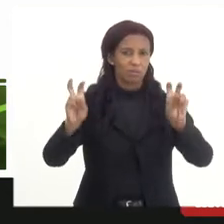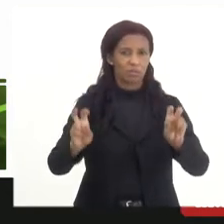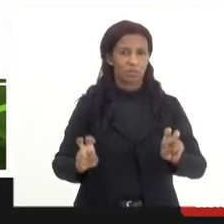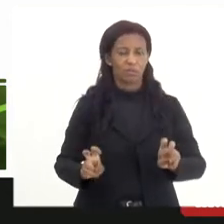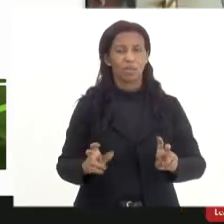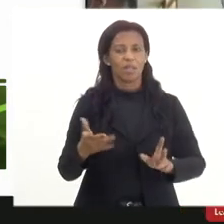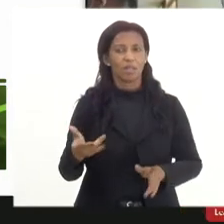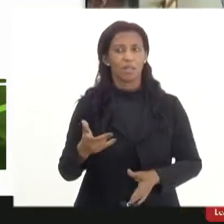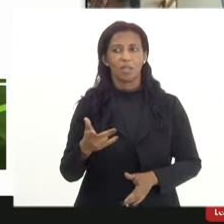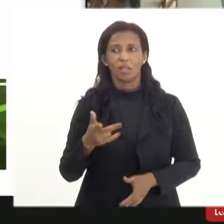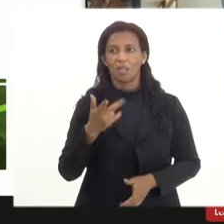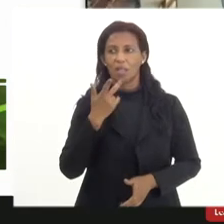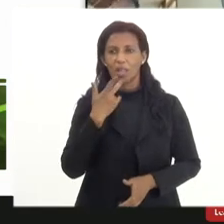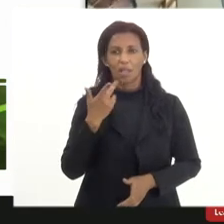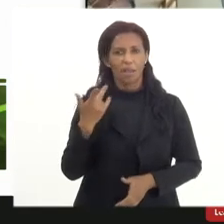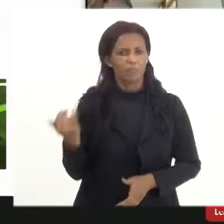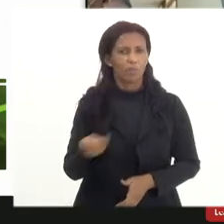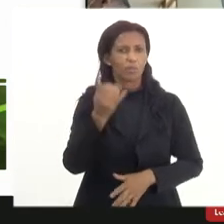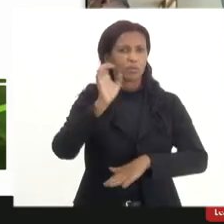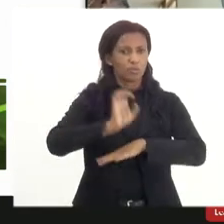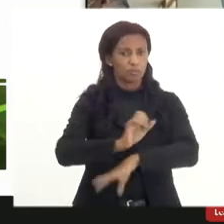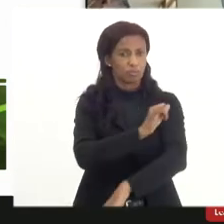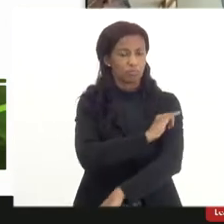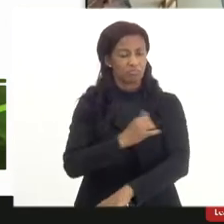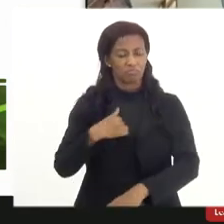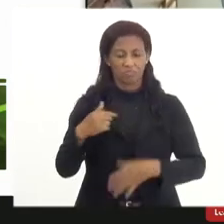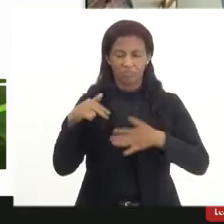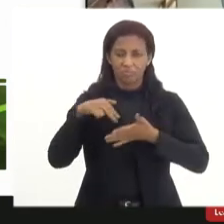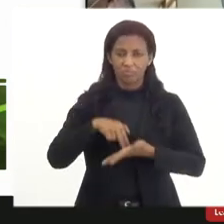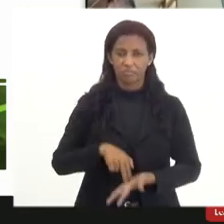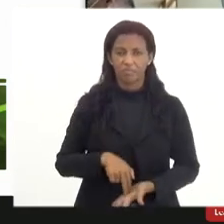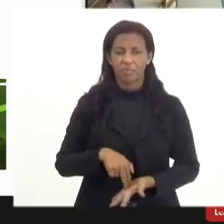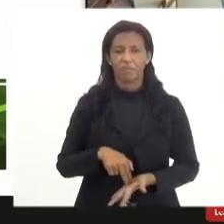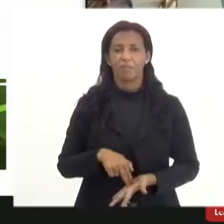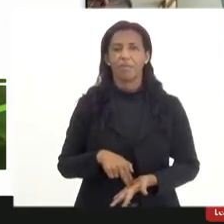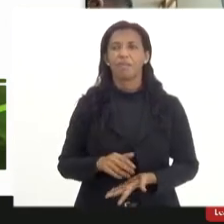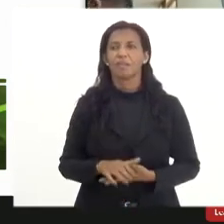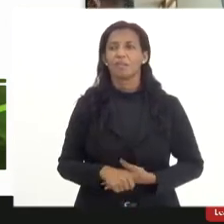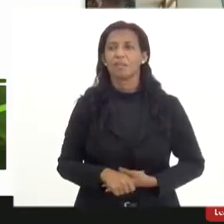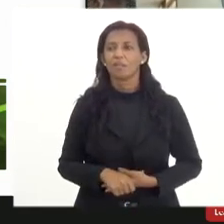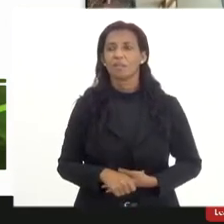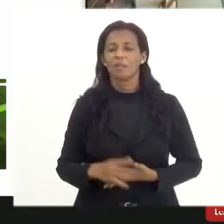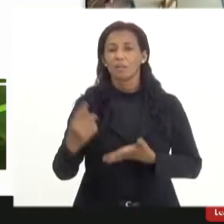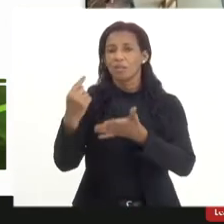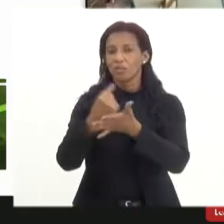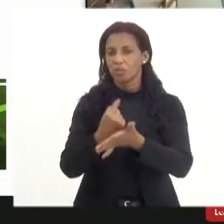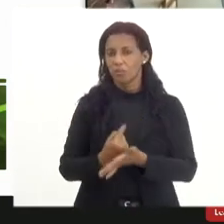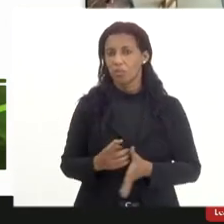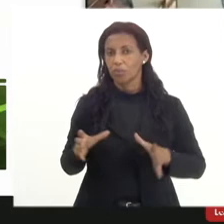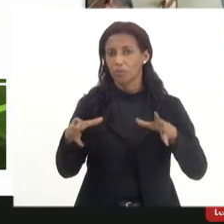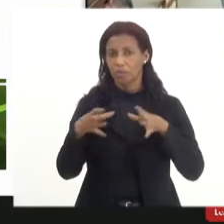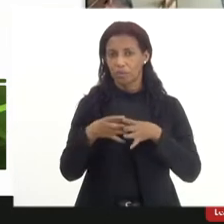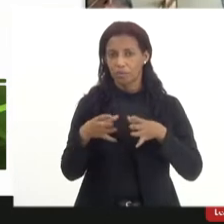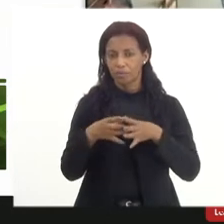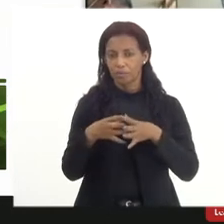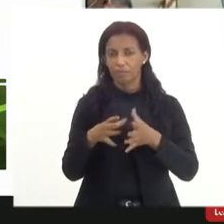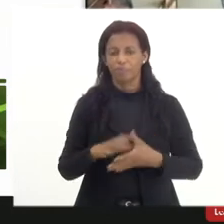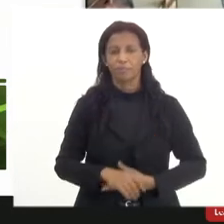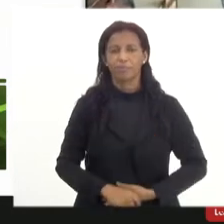extrema relevância aqui para o estado do Rio, e fico à disposição para quaisquer perguntas aí da comissão. Muito